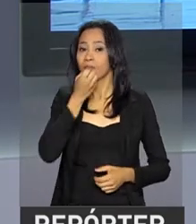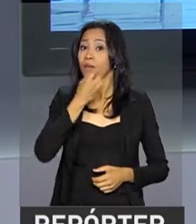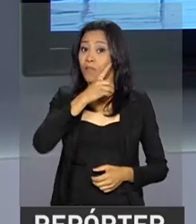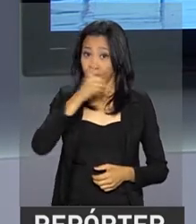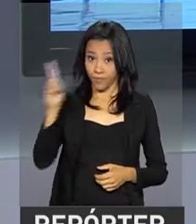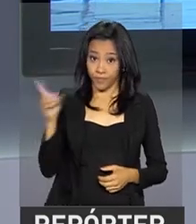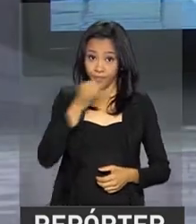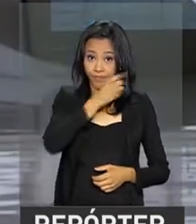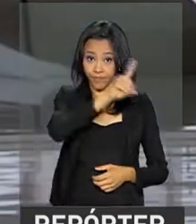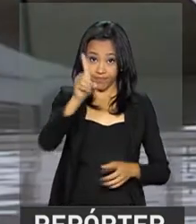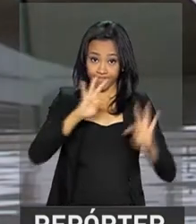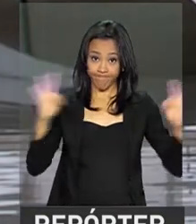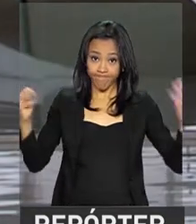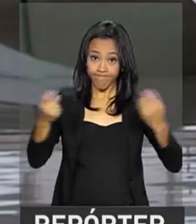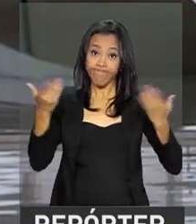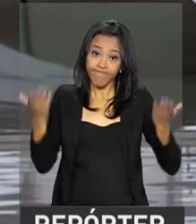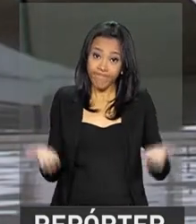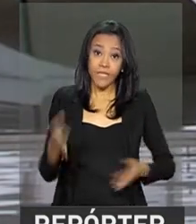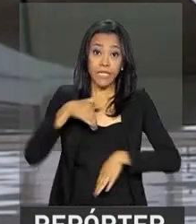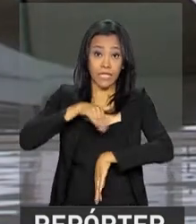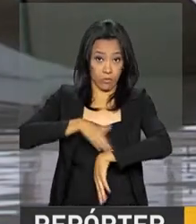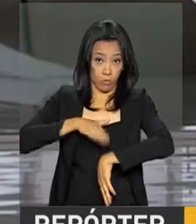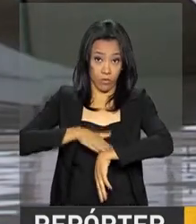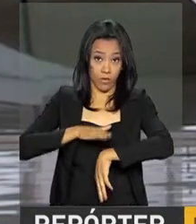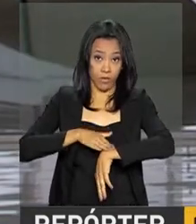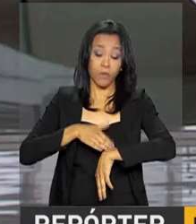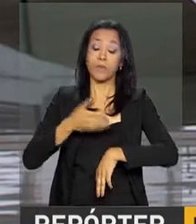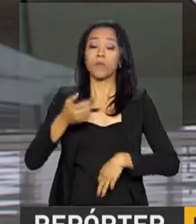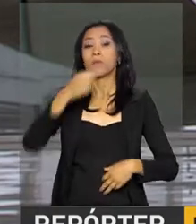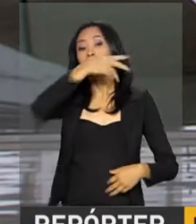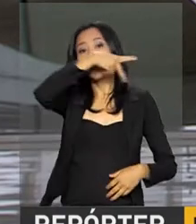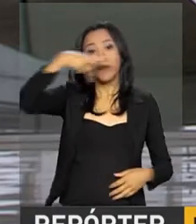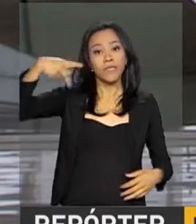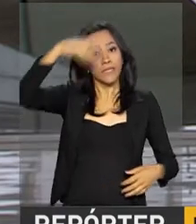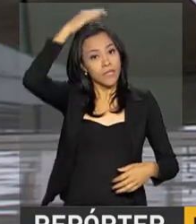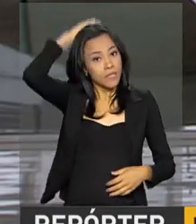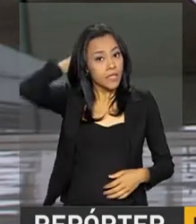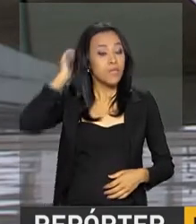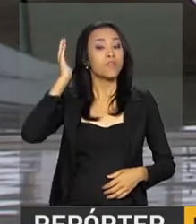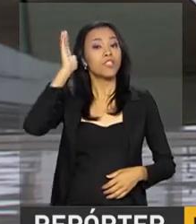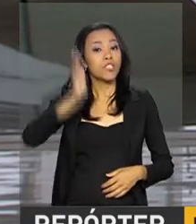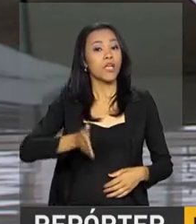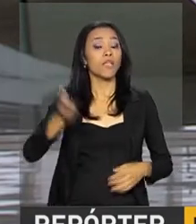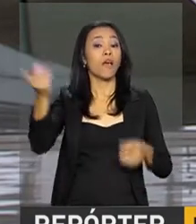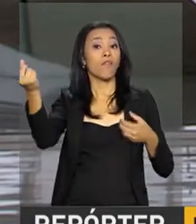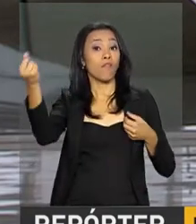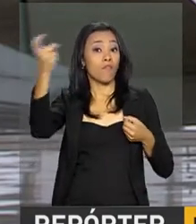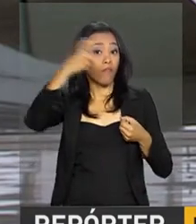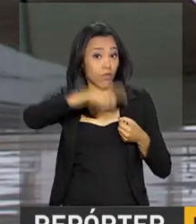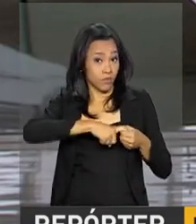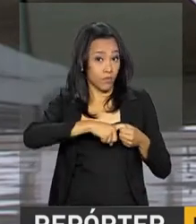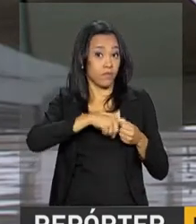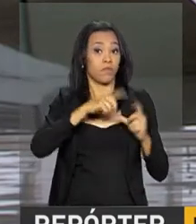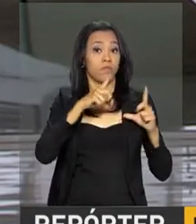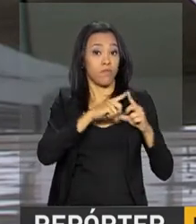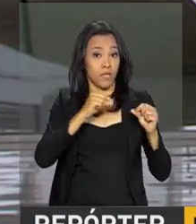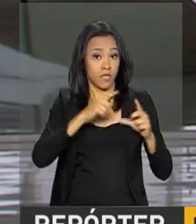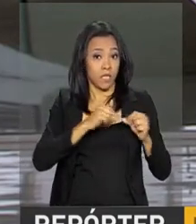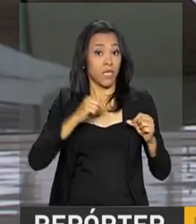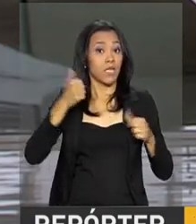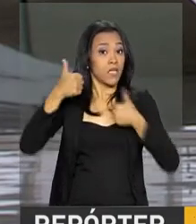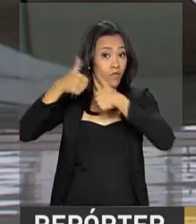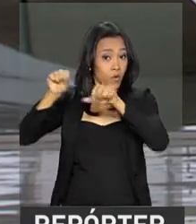isso é bom dia todos olha thaíssa neste momento o presidente michel temer está retornando de são paulo onde passou por um tratamento